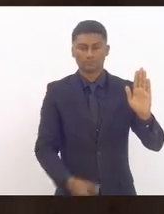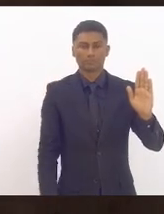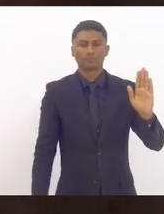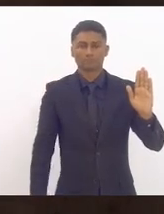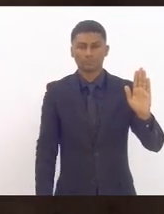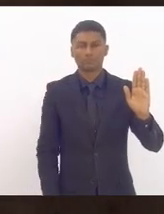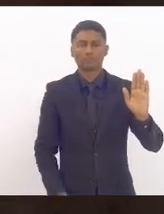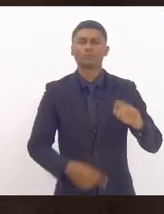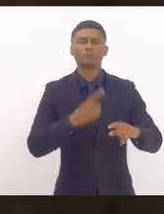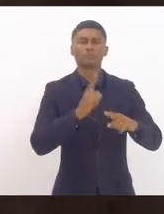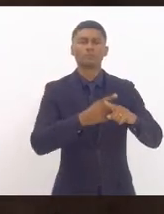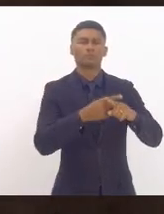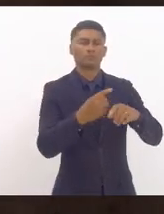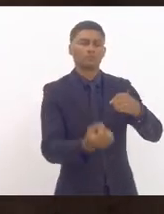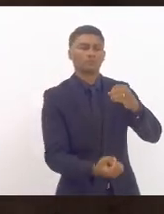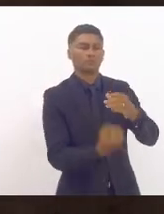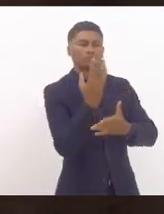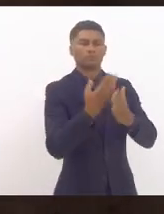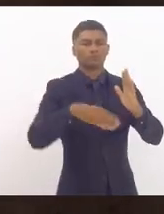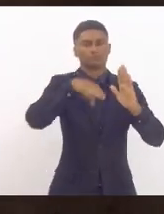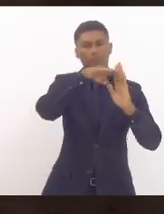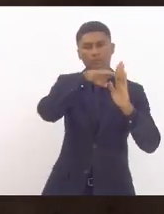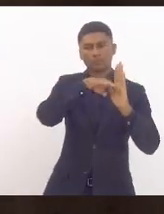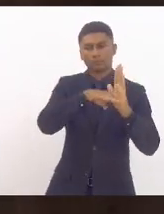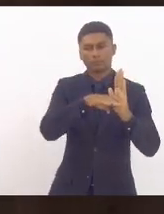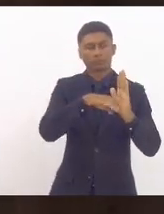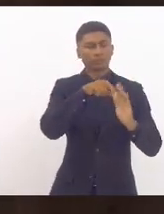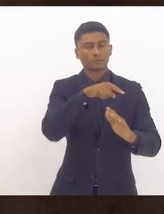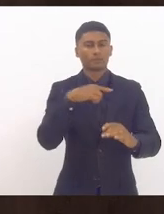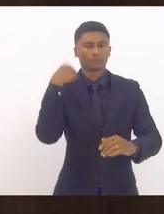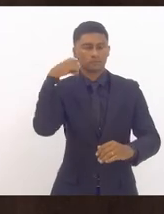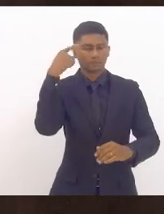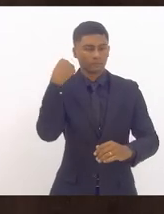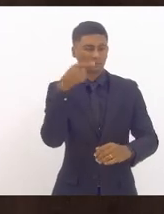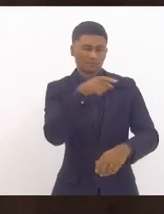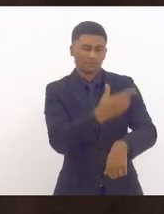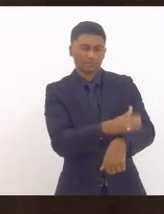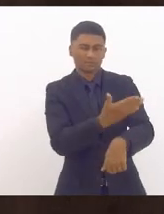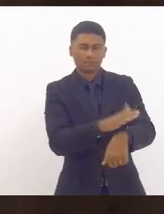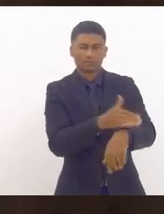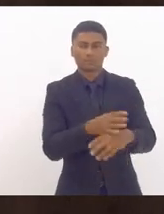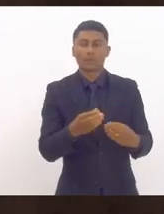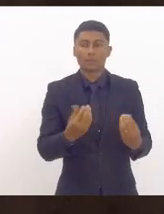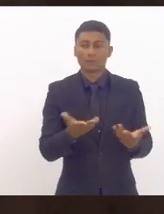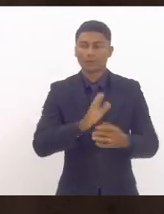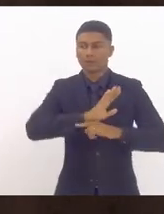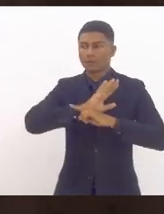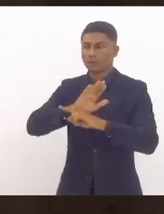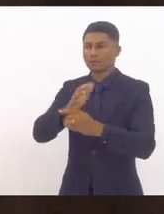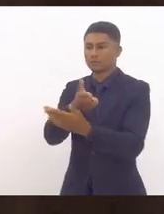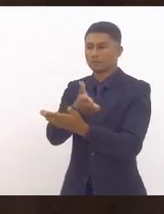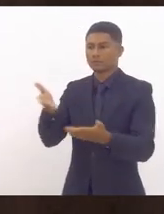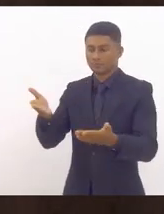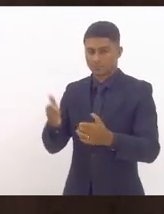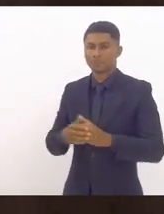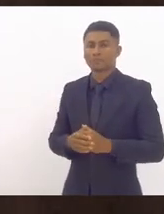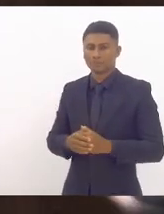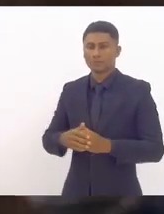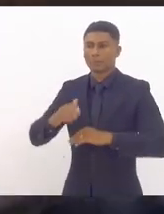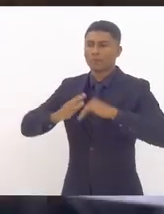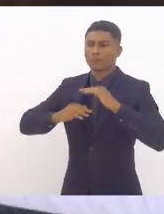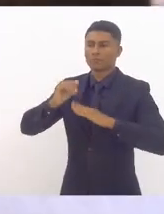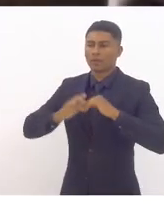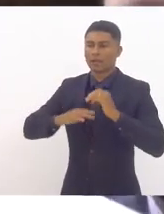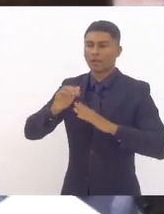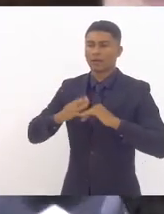ao instituir um programa de residência jurídica com o objetivo de aprimorar a formação teórica e prática dos profissionais